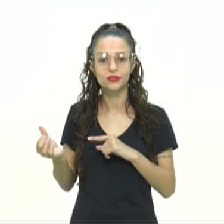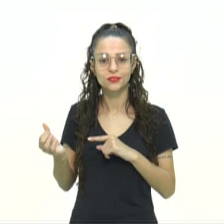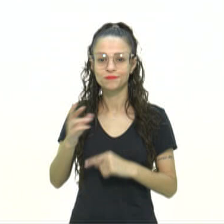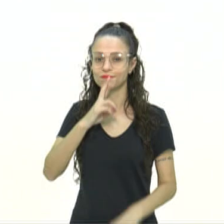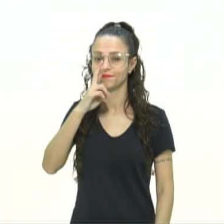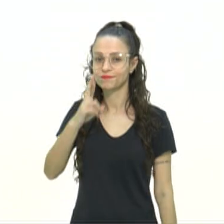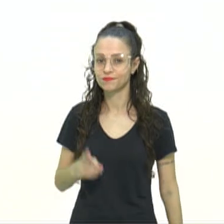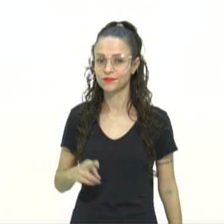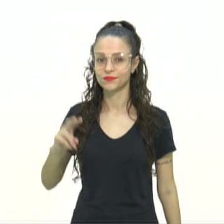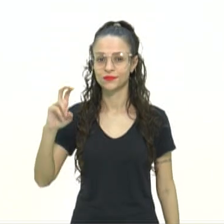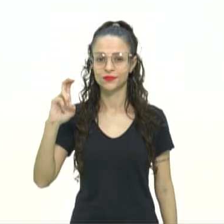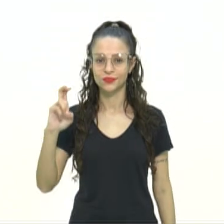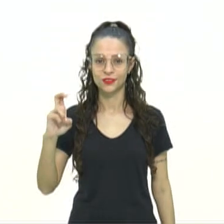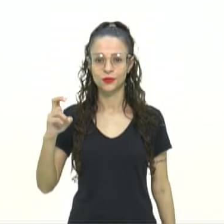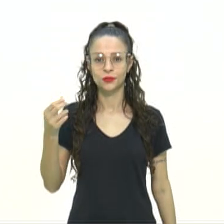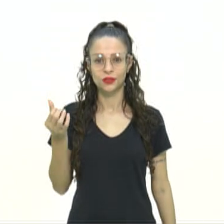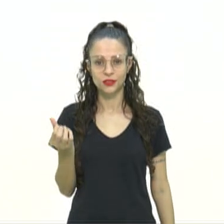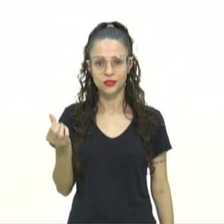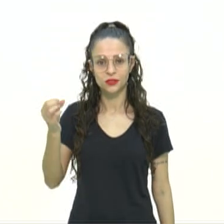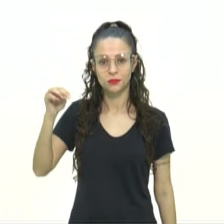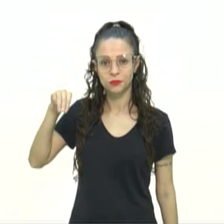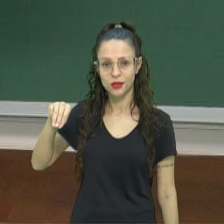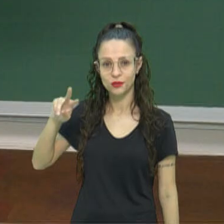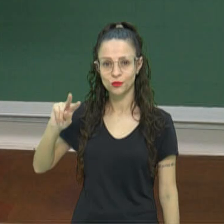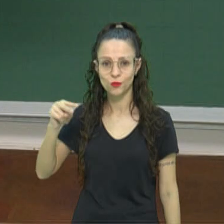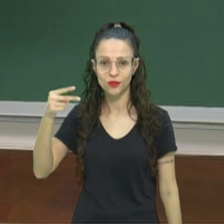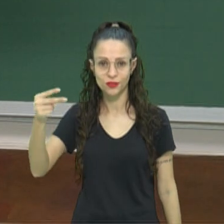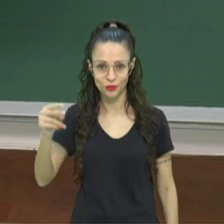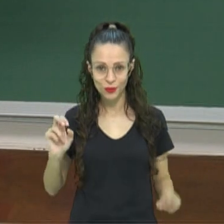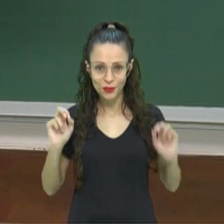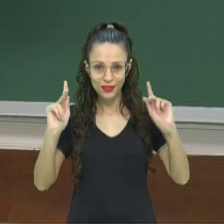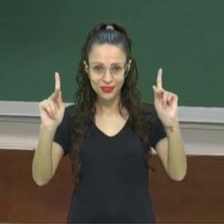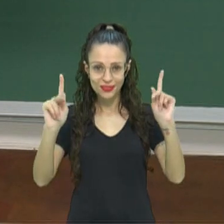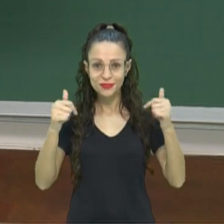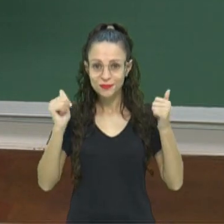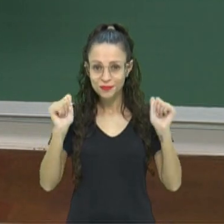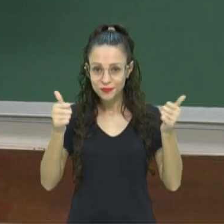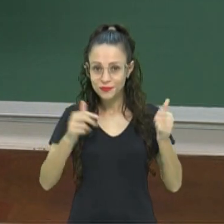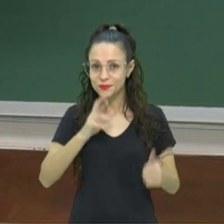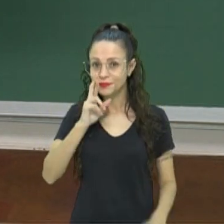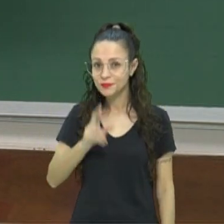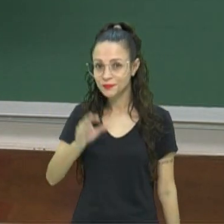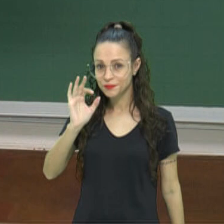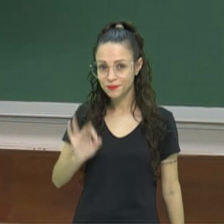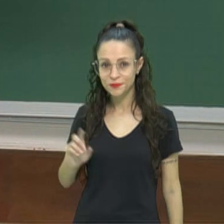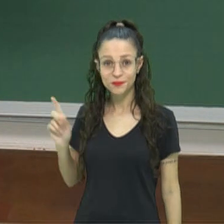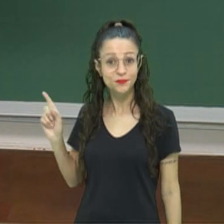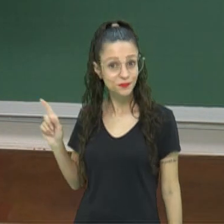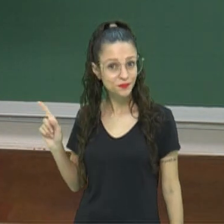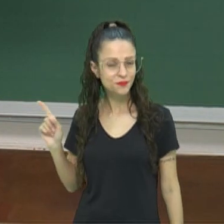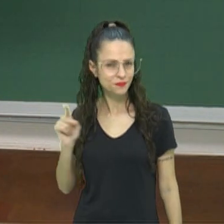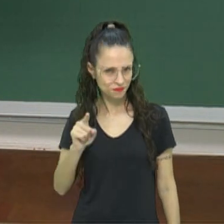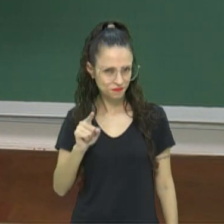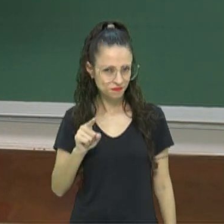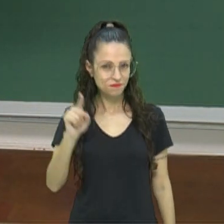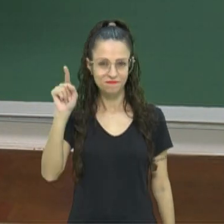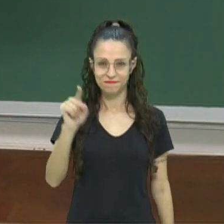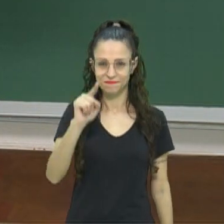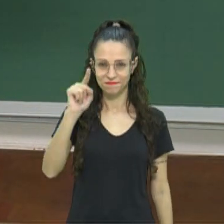dar 56 metros quadrados, ok? Você marcou a resposta certa? Em